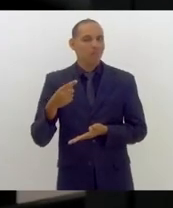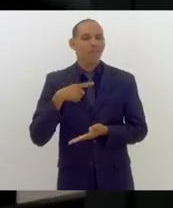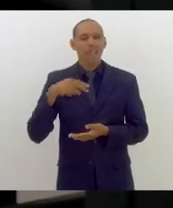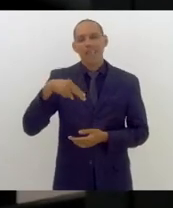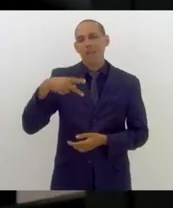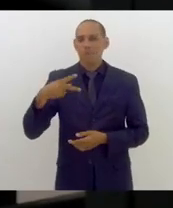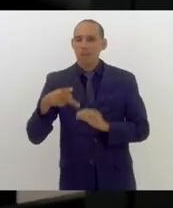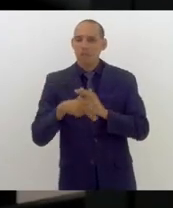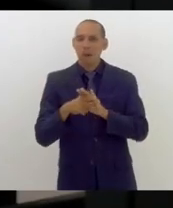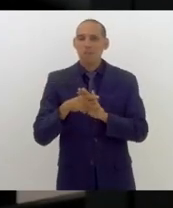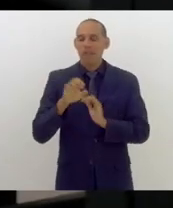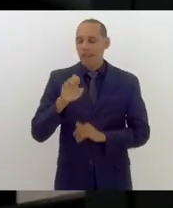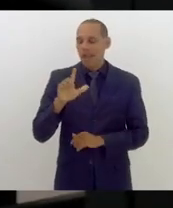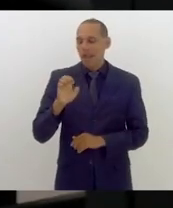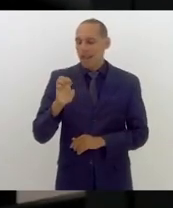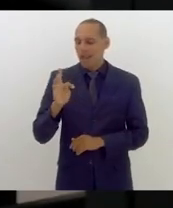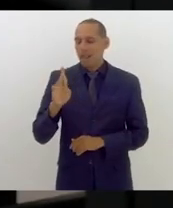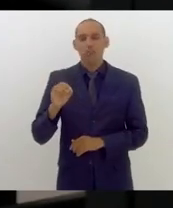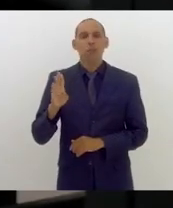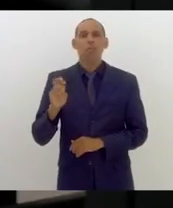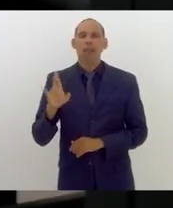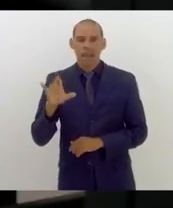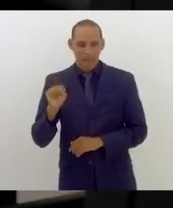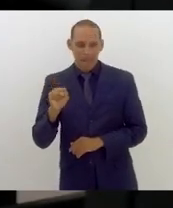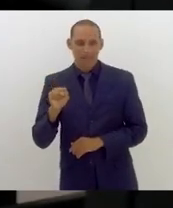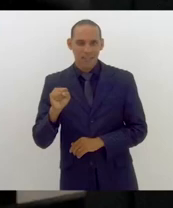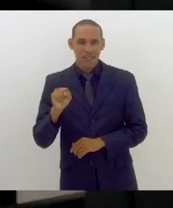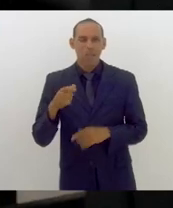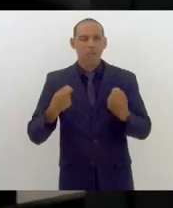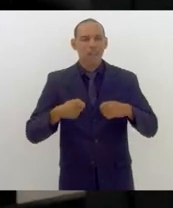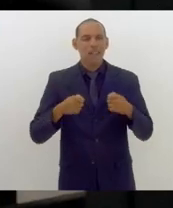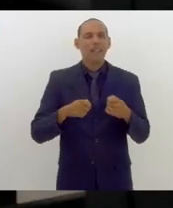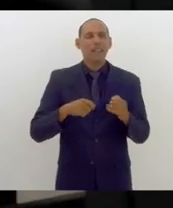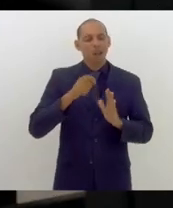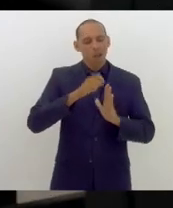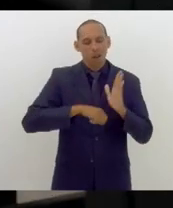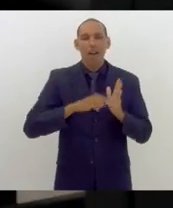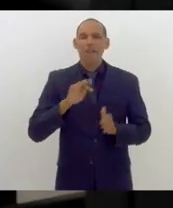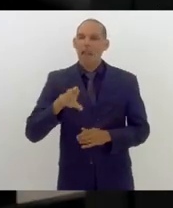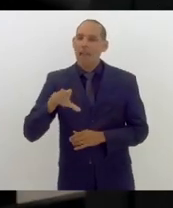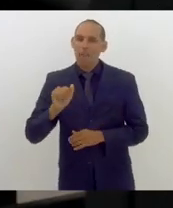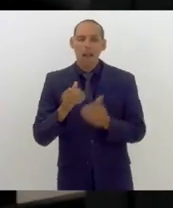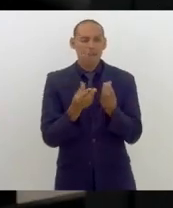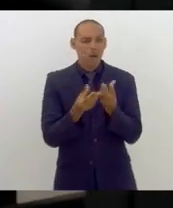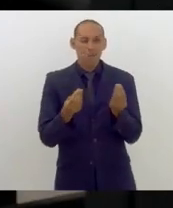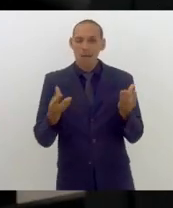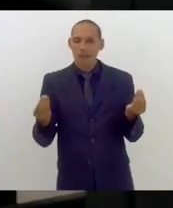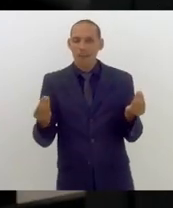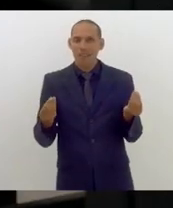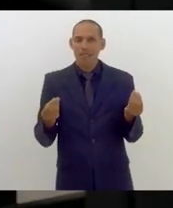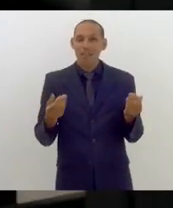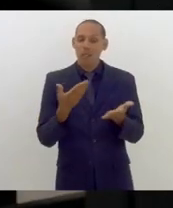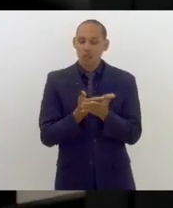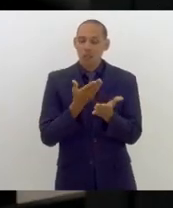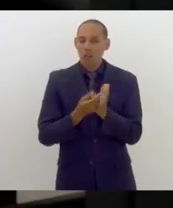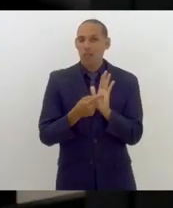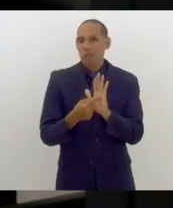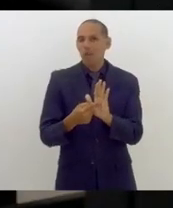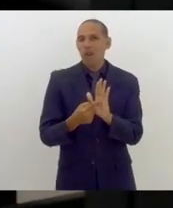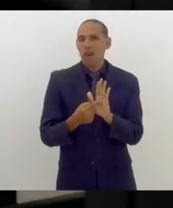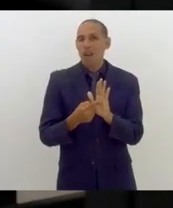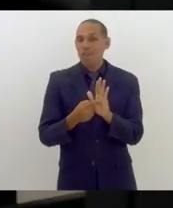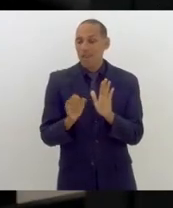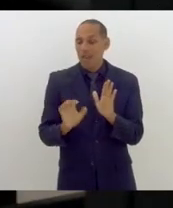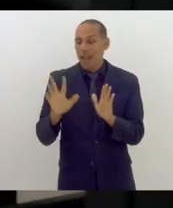mp da Eletrobras que colocaram que obrigou a contratação de um monte de térmica que vai a gente tem estudo que mostra que vai encarecer